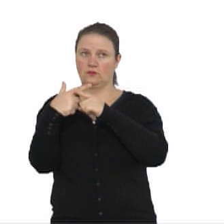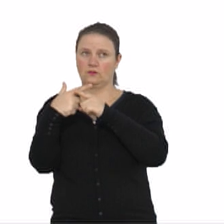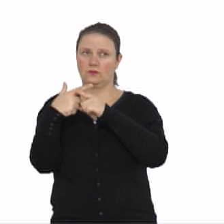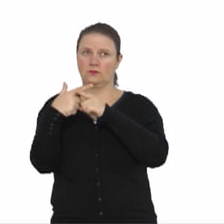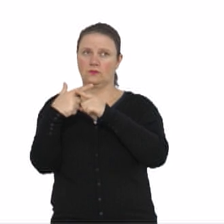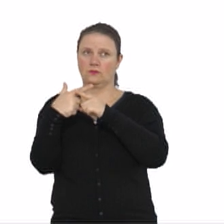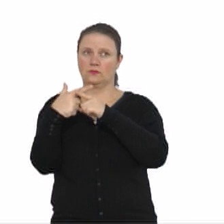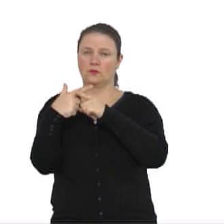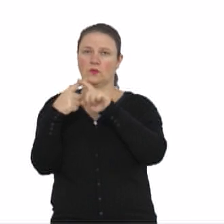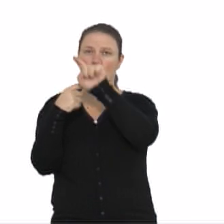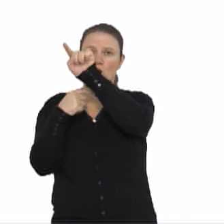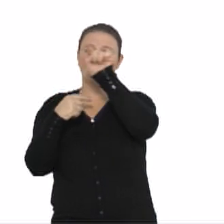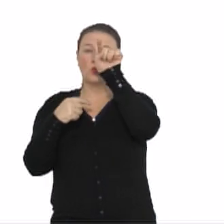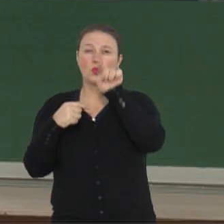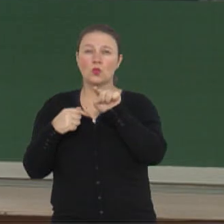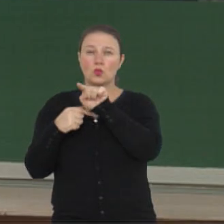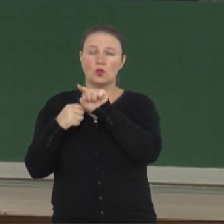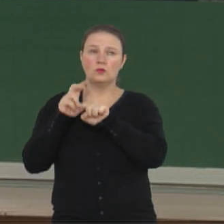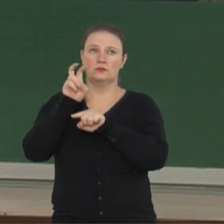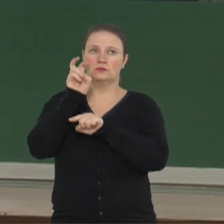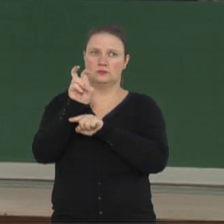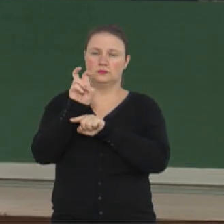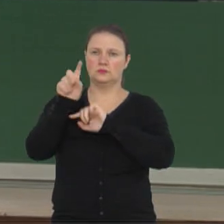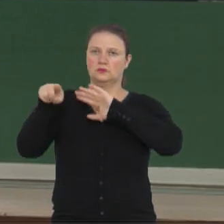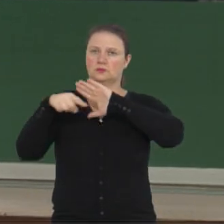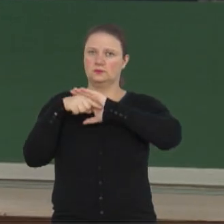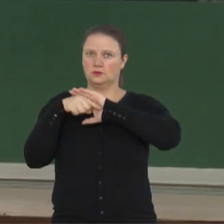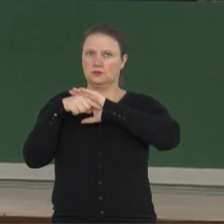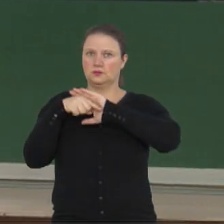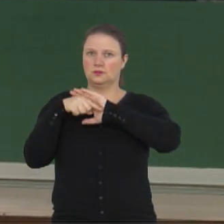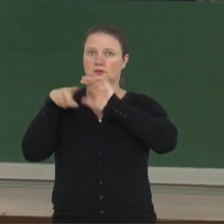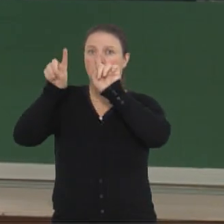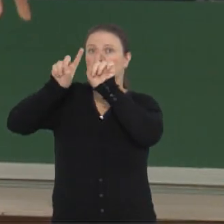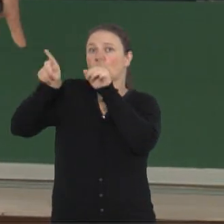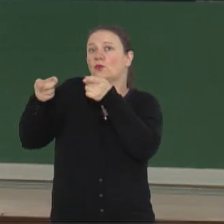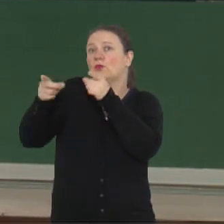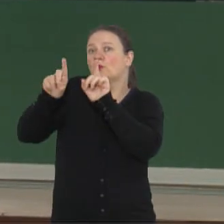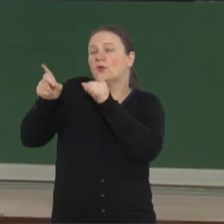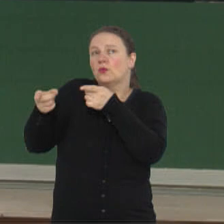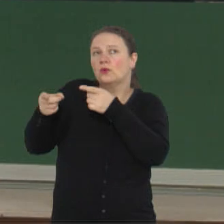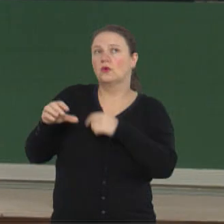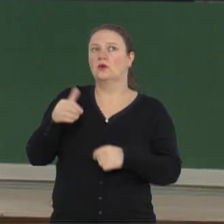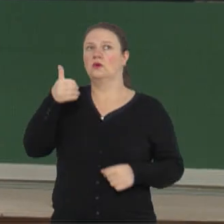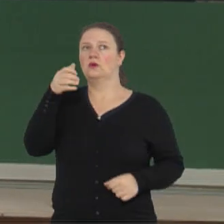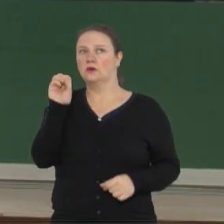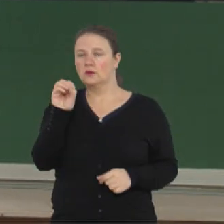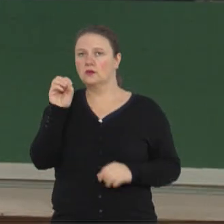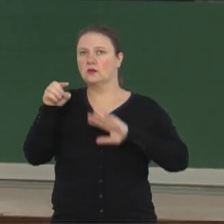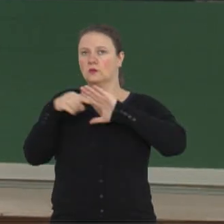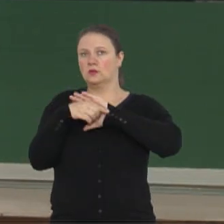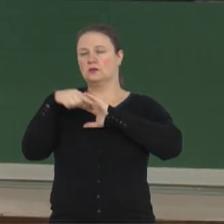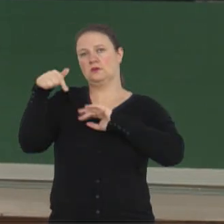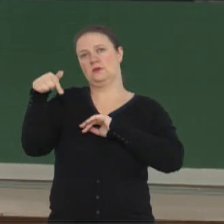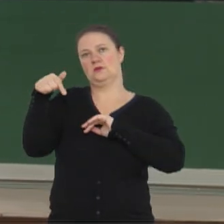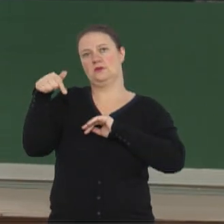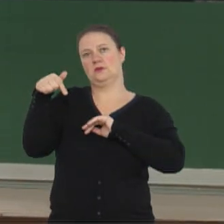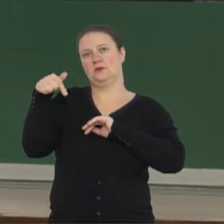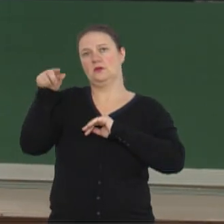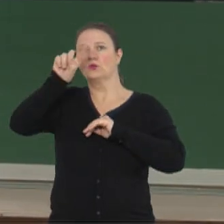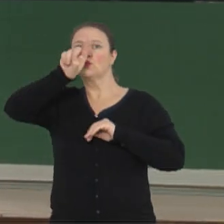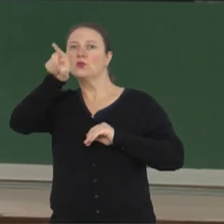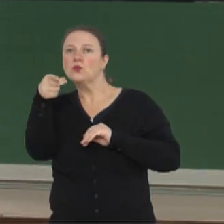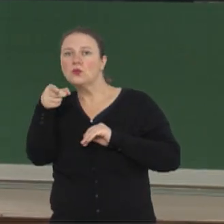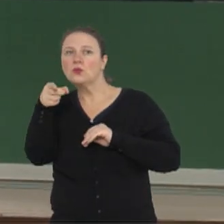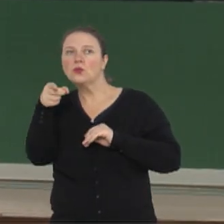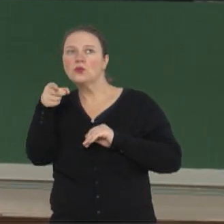está dentro do colchetes. 5 menos o que está dentro do parênteses. 10 menos 7.